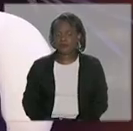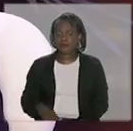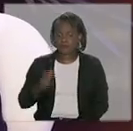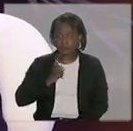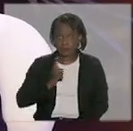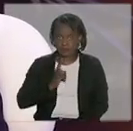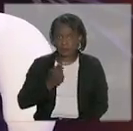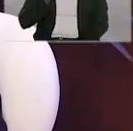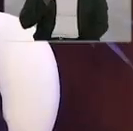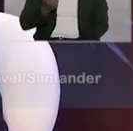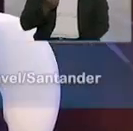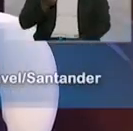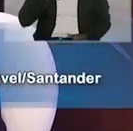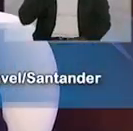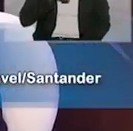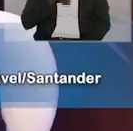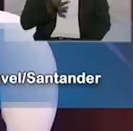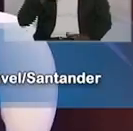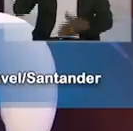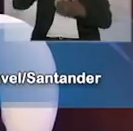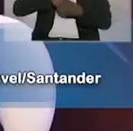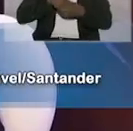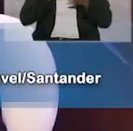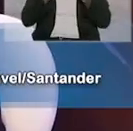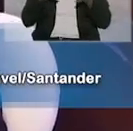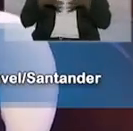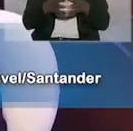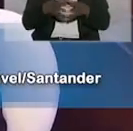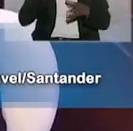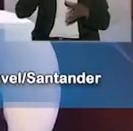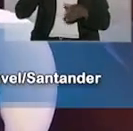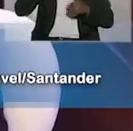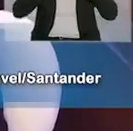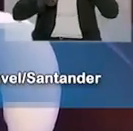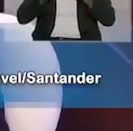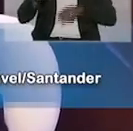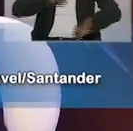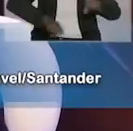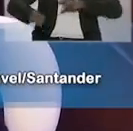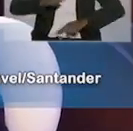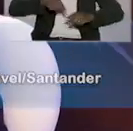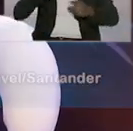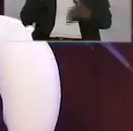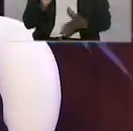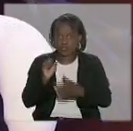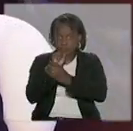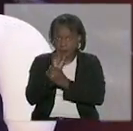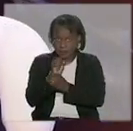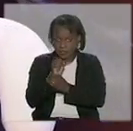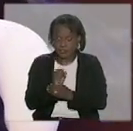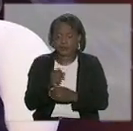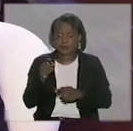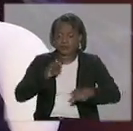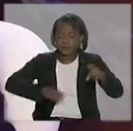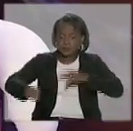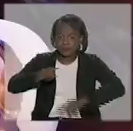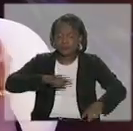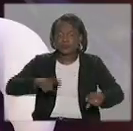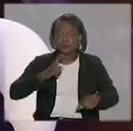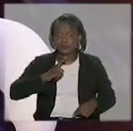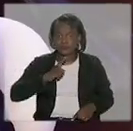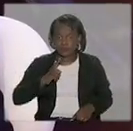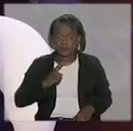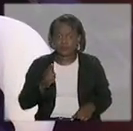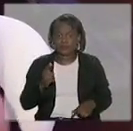Nós temos um conceito dentro da organização de uma governança do tema da sustentabilidade. Essa governança ela